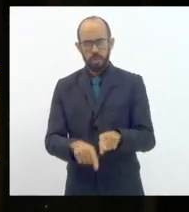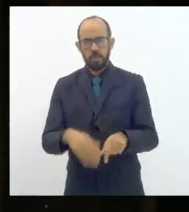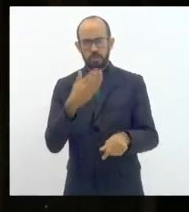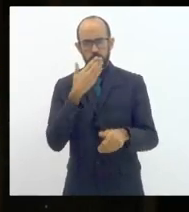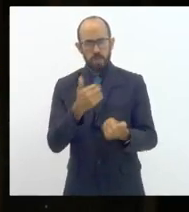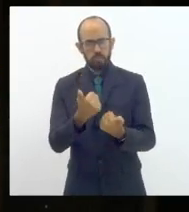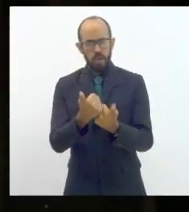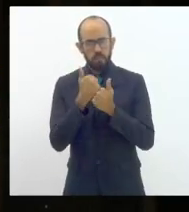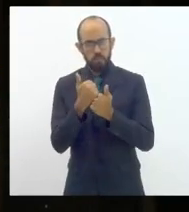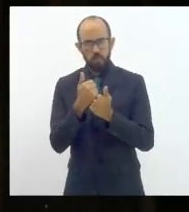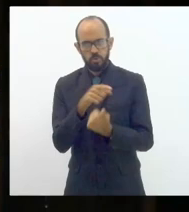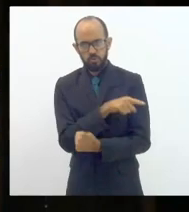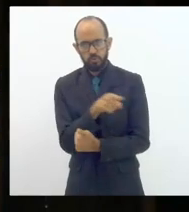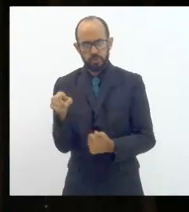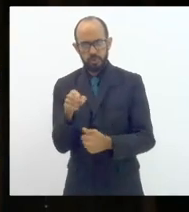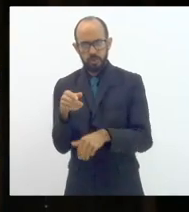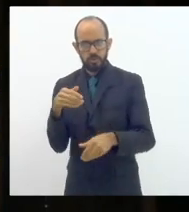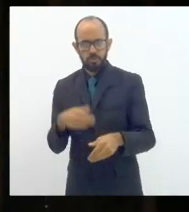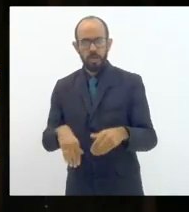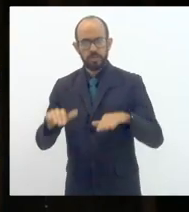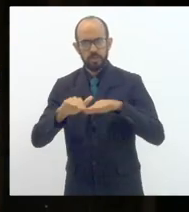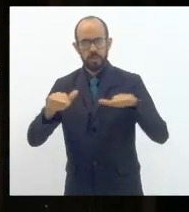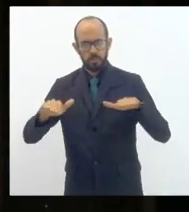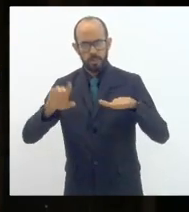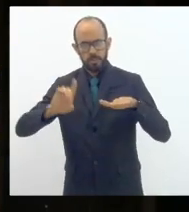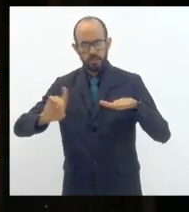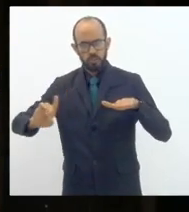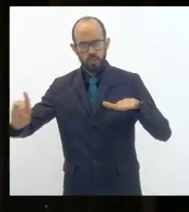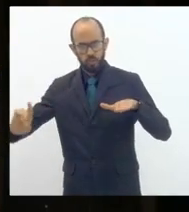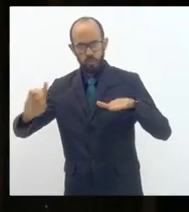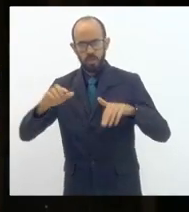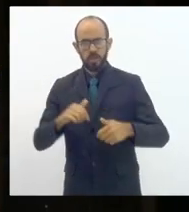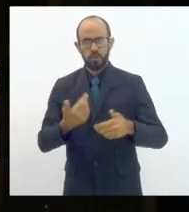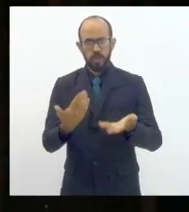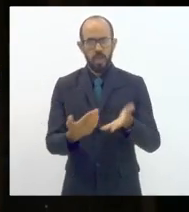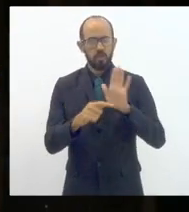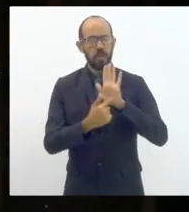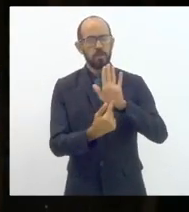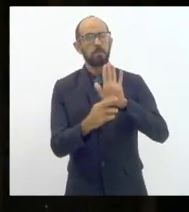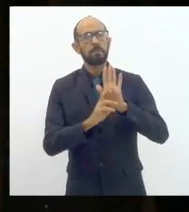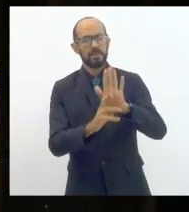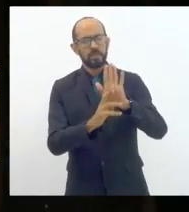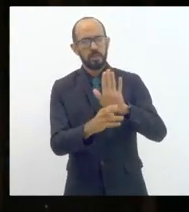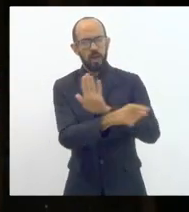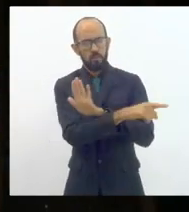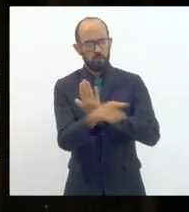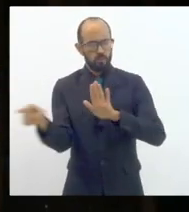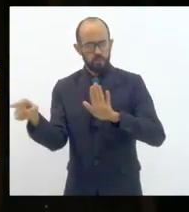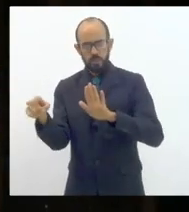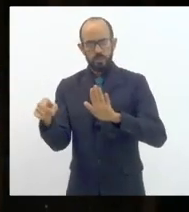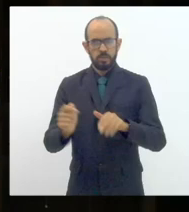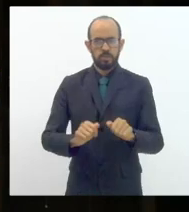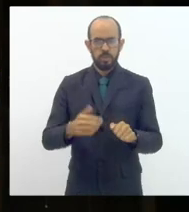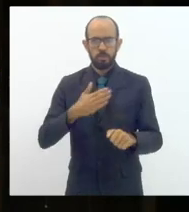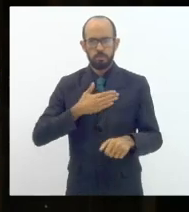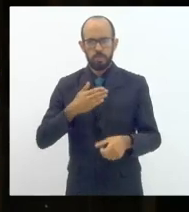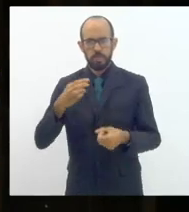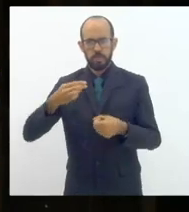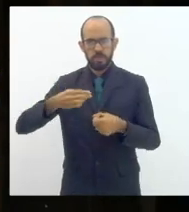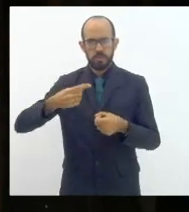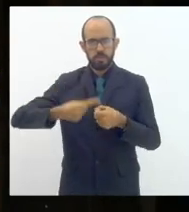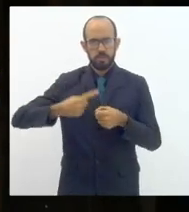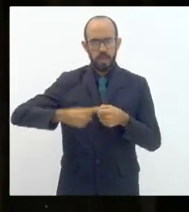apoio de vocês para poder entrar na mesa diretória. Eu quero poder representar cada um de vocês, poder representar a minha cidade de